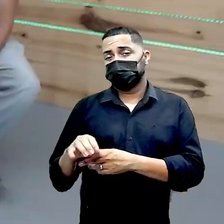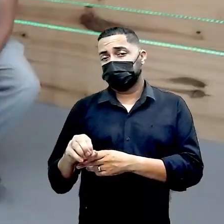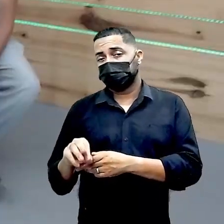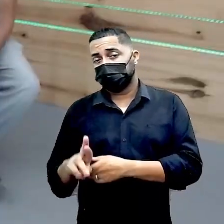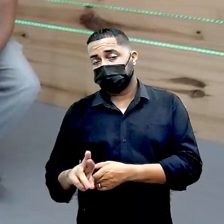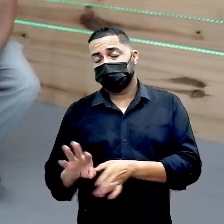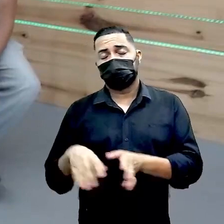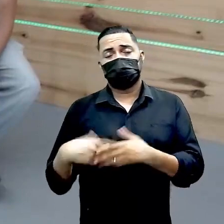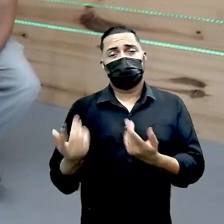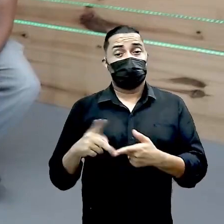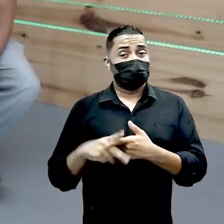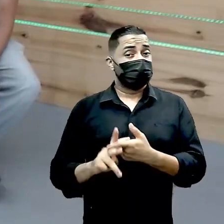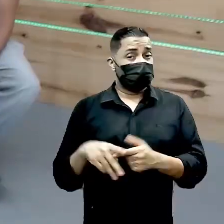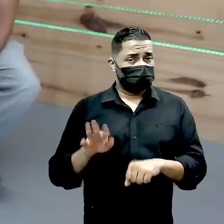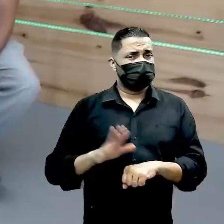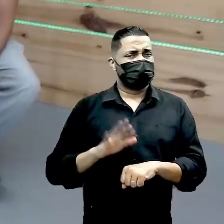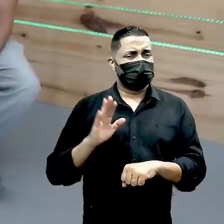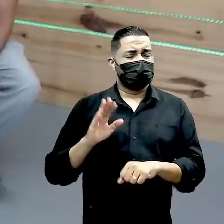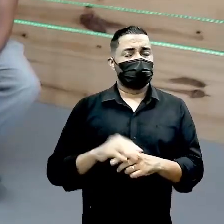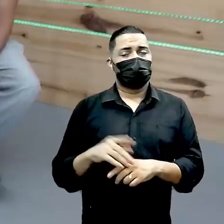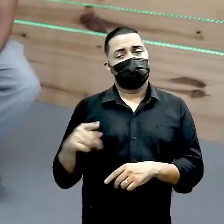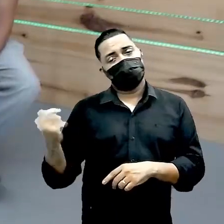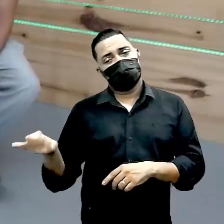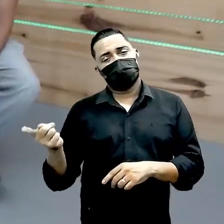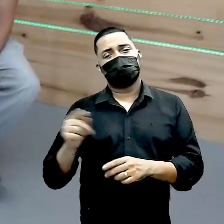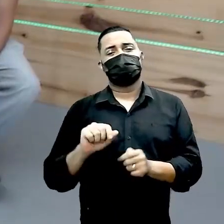é uma ferramenta muito mais poderosa do que um editor.